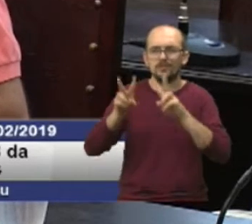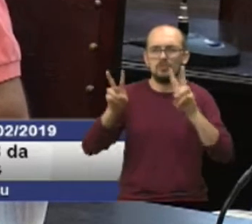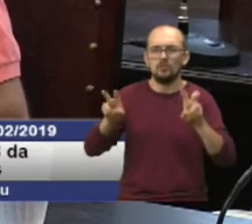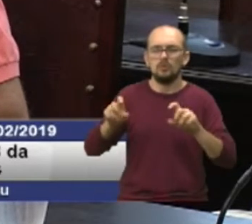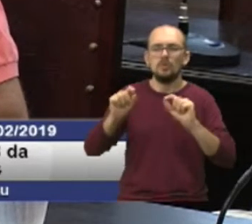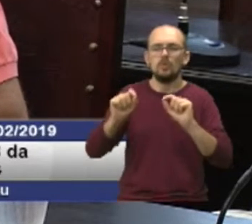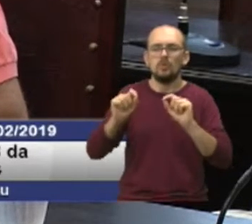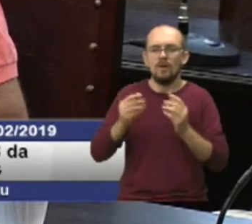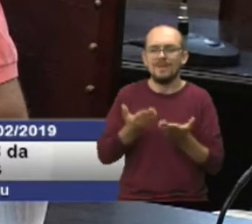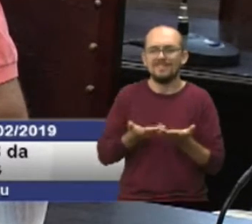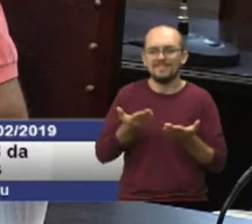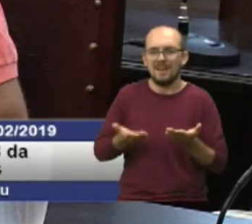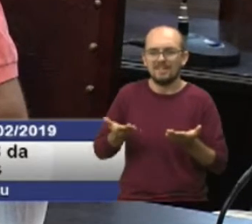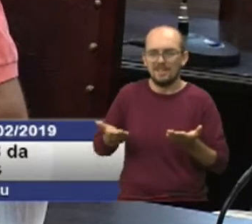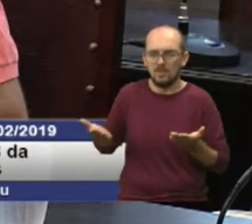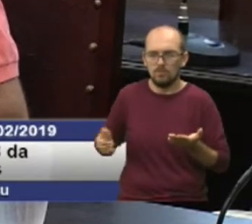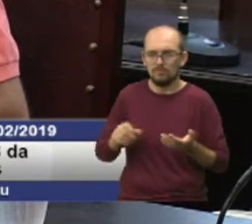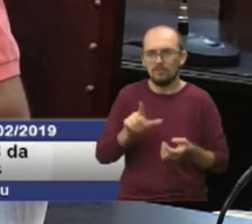das licitações.